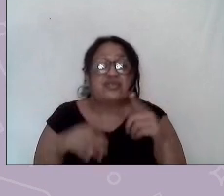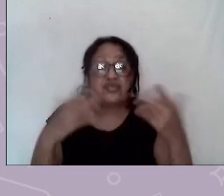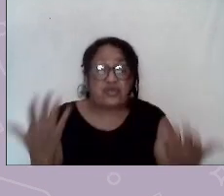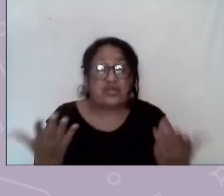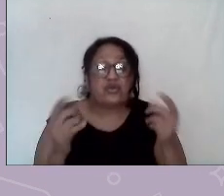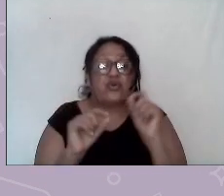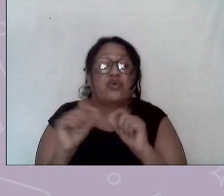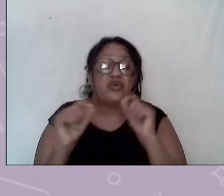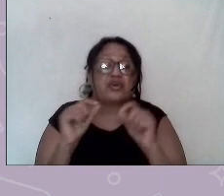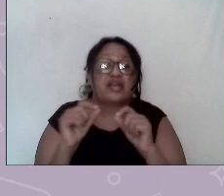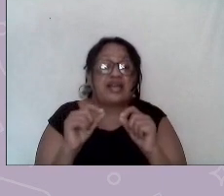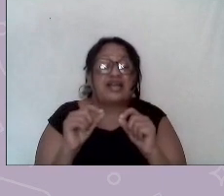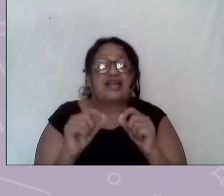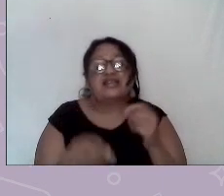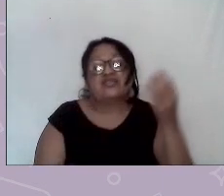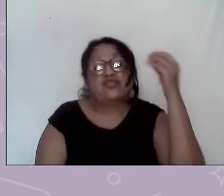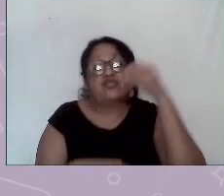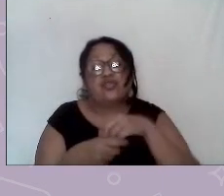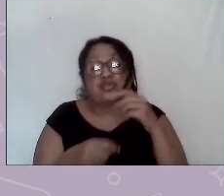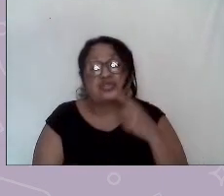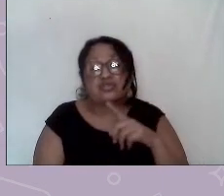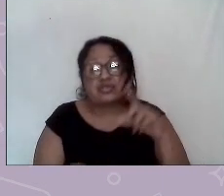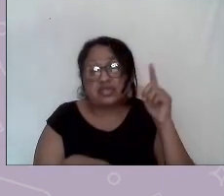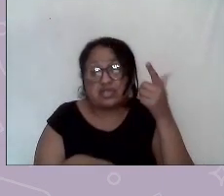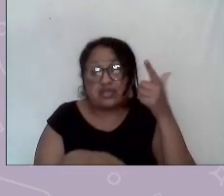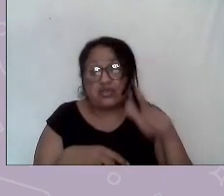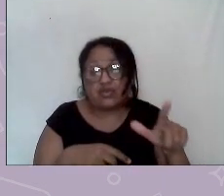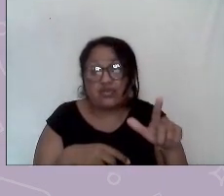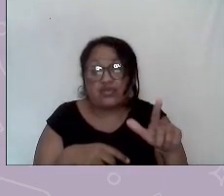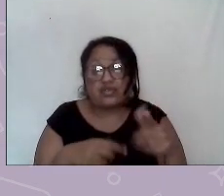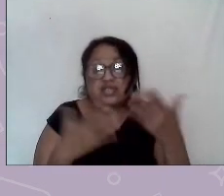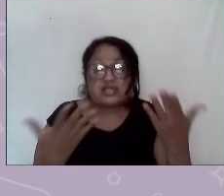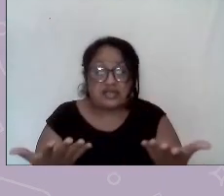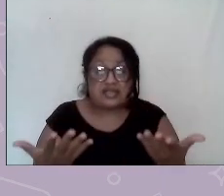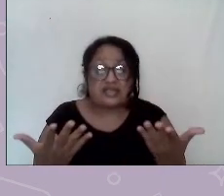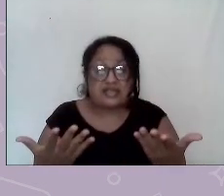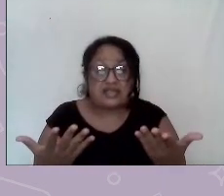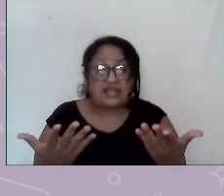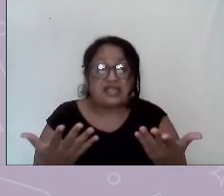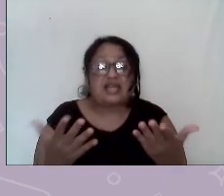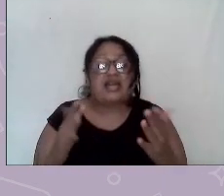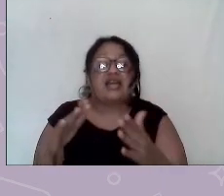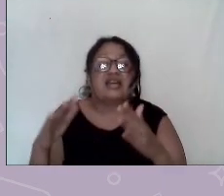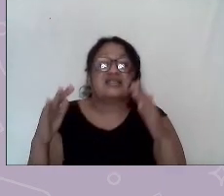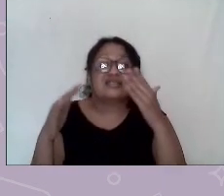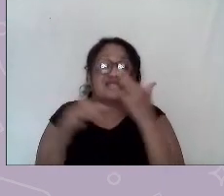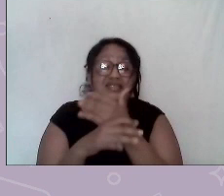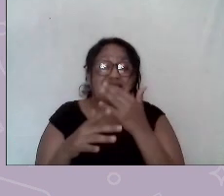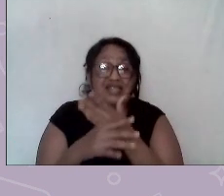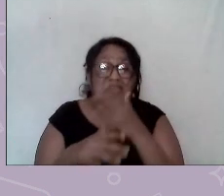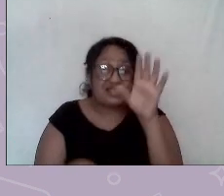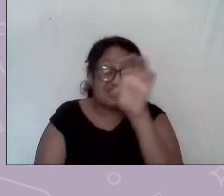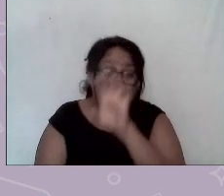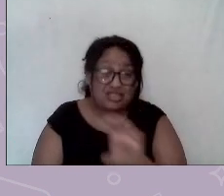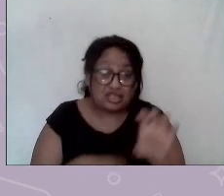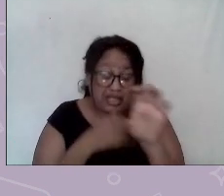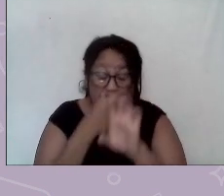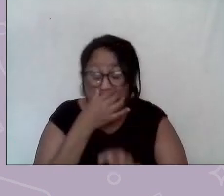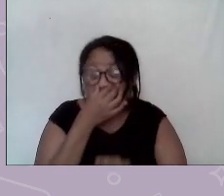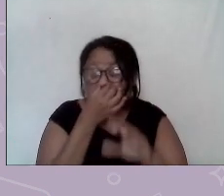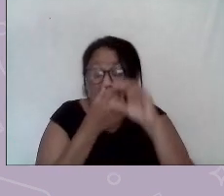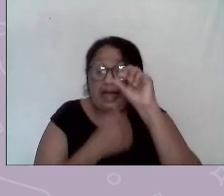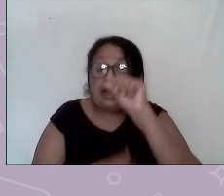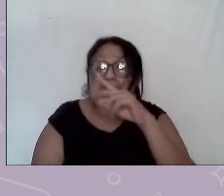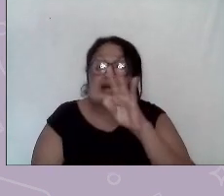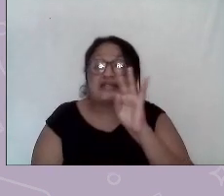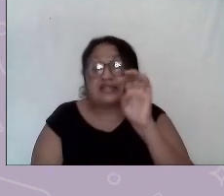de estratégico quer dizer de administrador da cidade de Atenas da cidade de estado da polis Atenas então